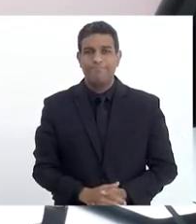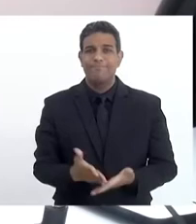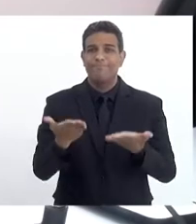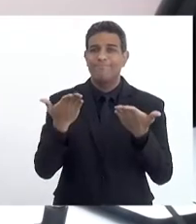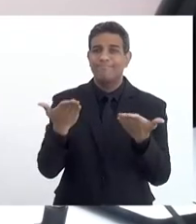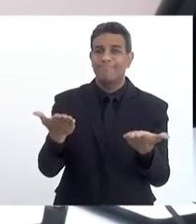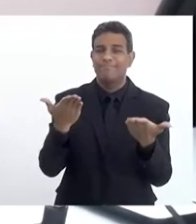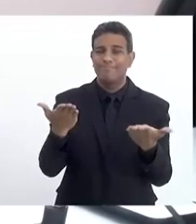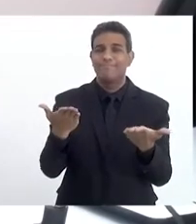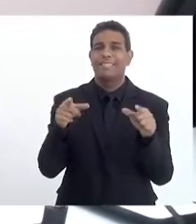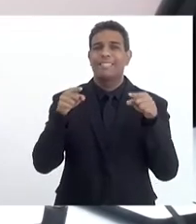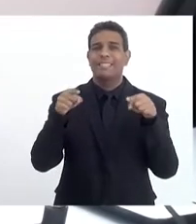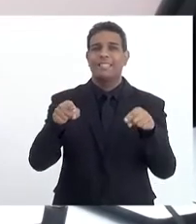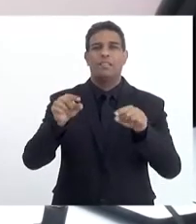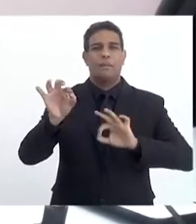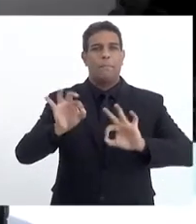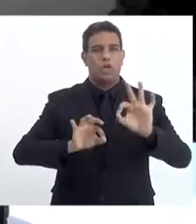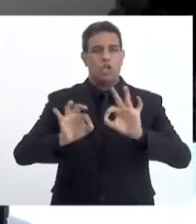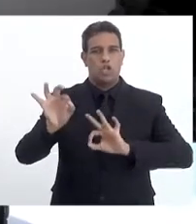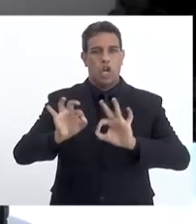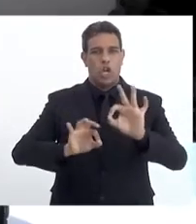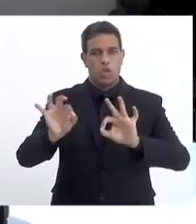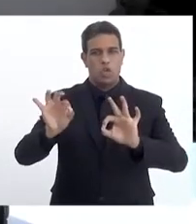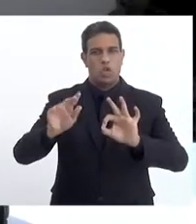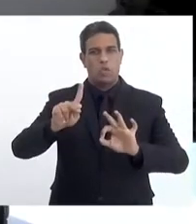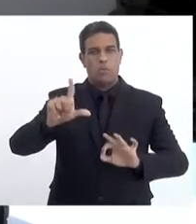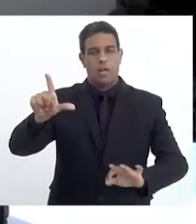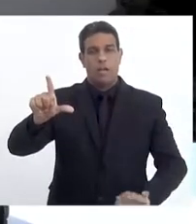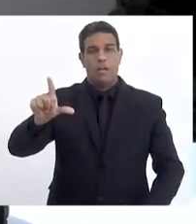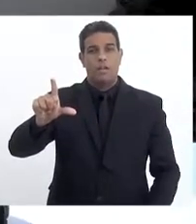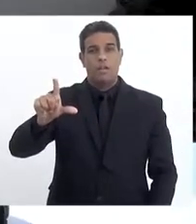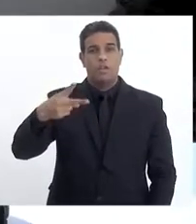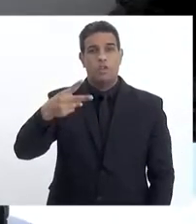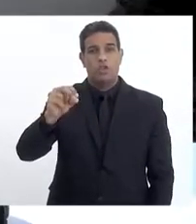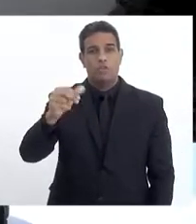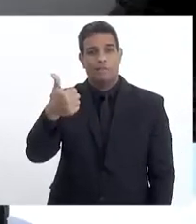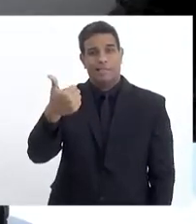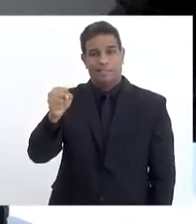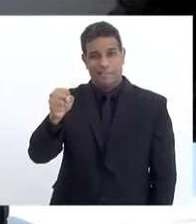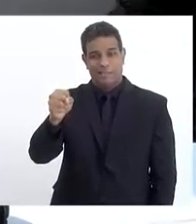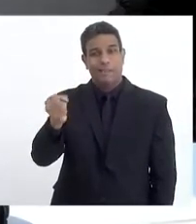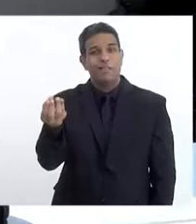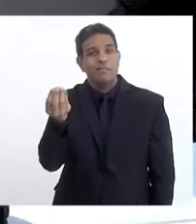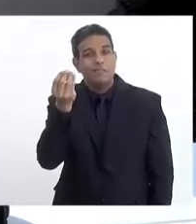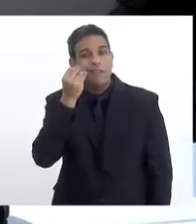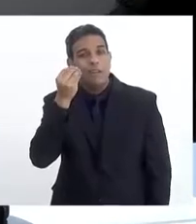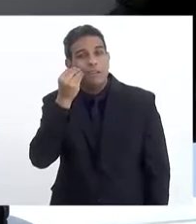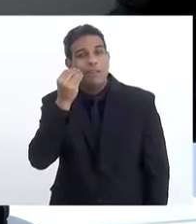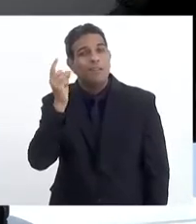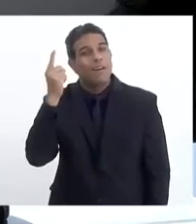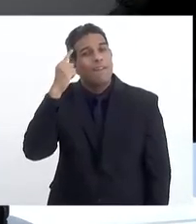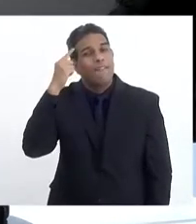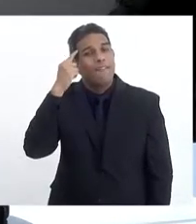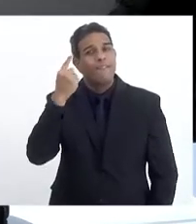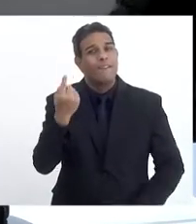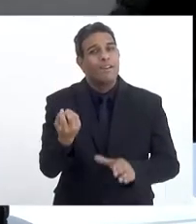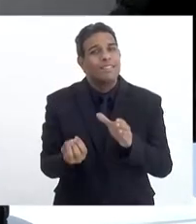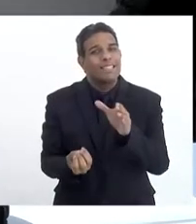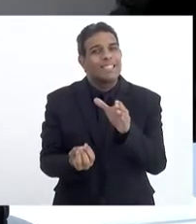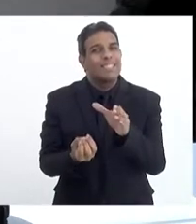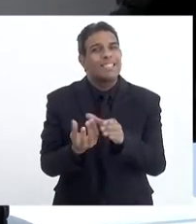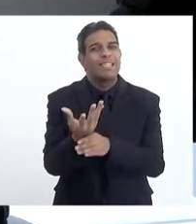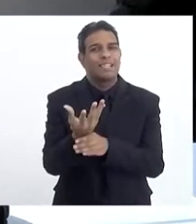Porque esse projeto é de 18. Uhum. Foi a tentativa de criar a moeda